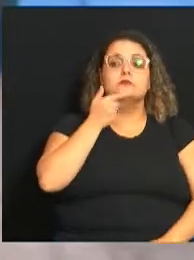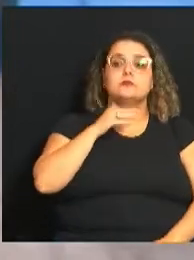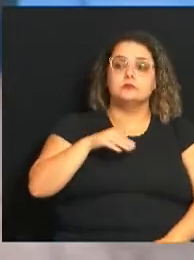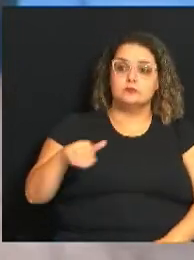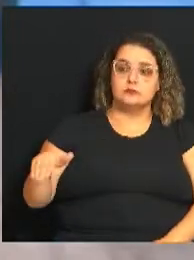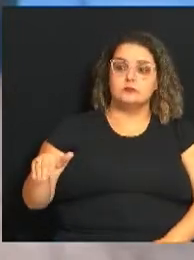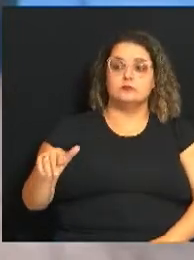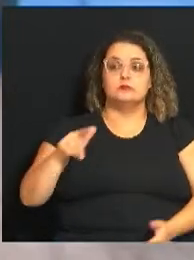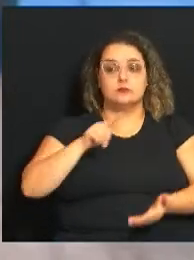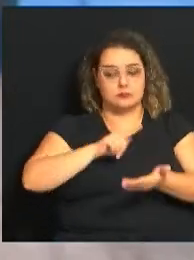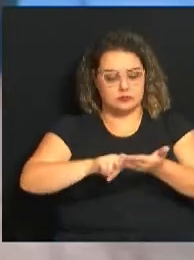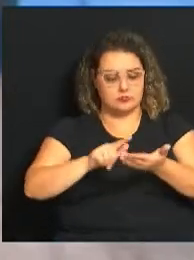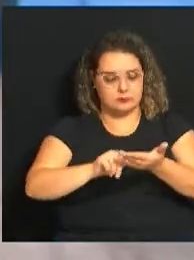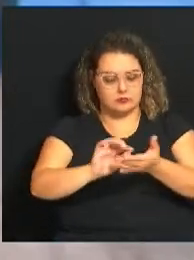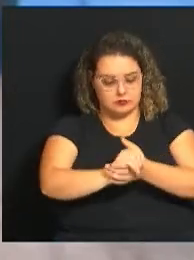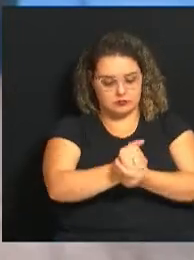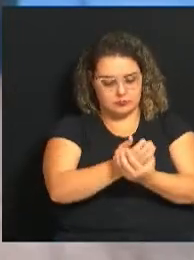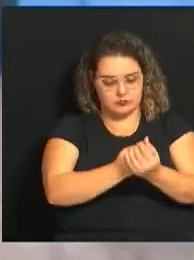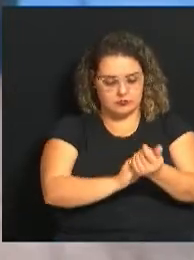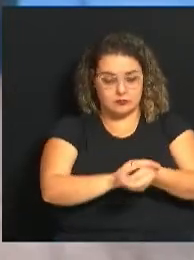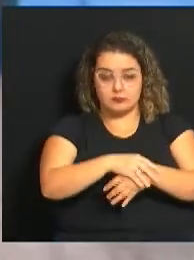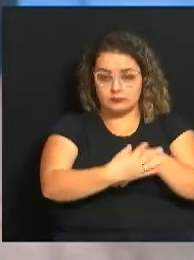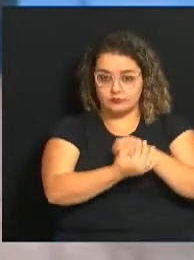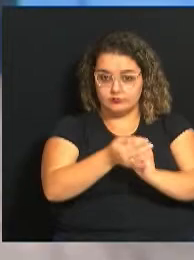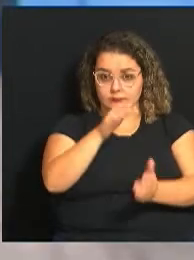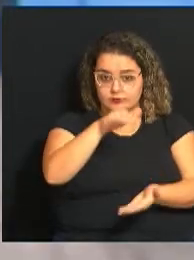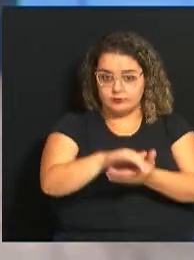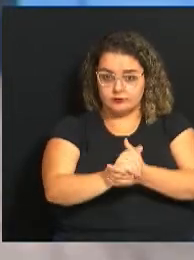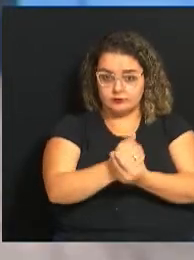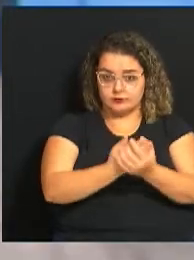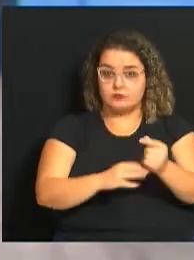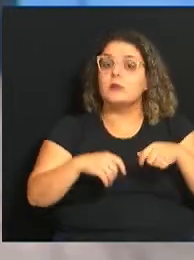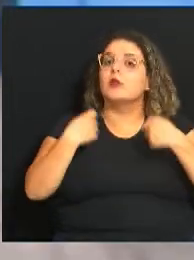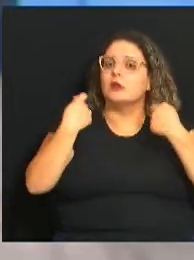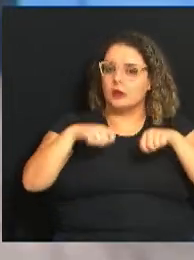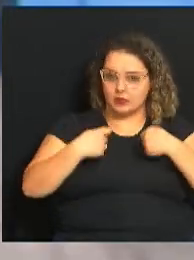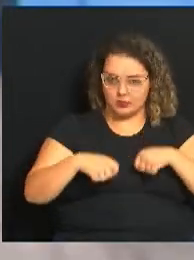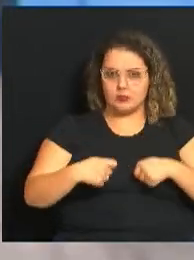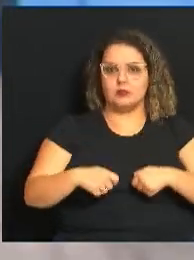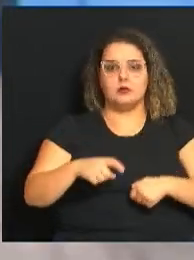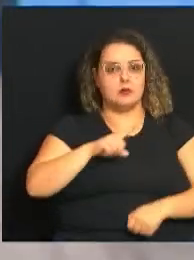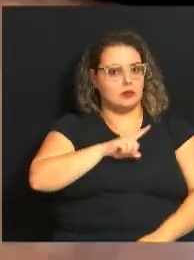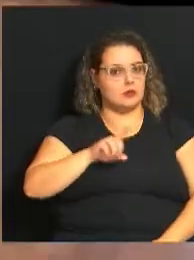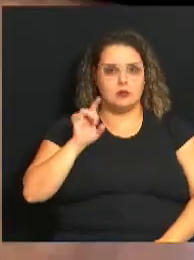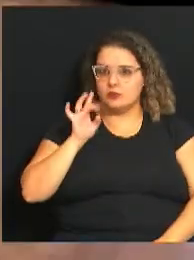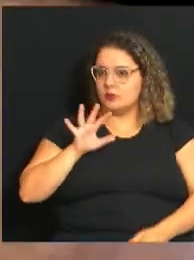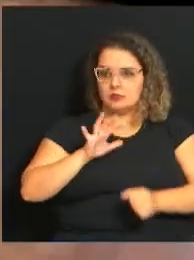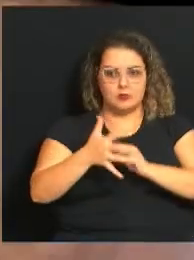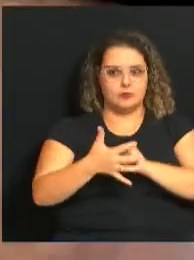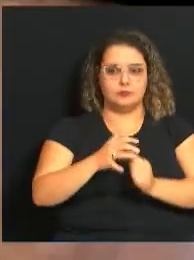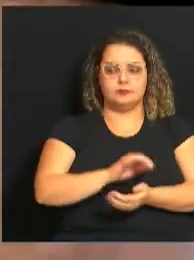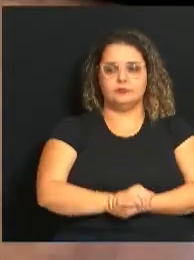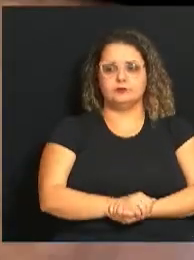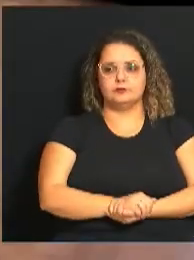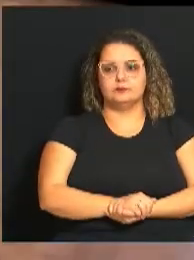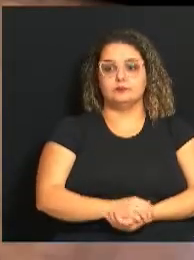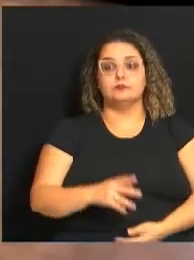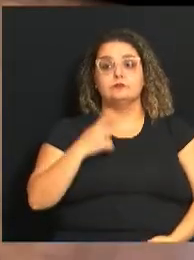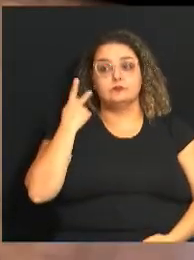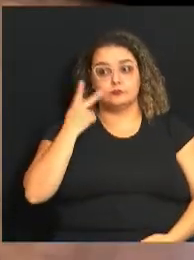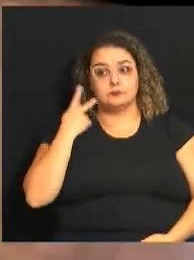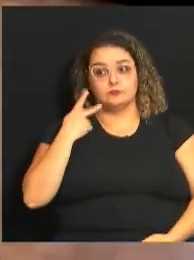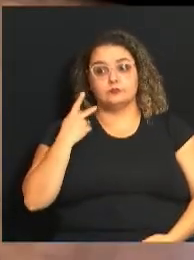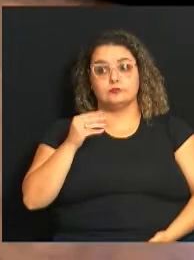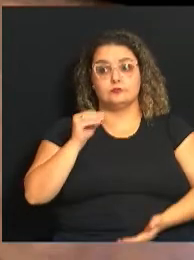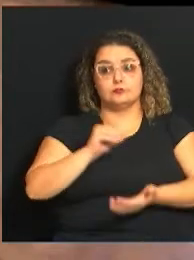limpar as mãos com álcool gel ainda é um hábito necessário, não só pelo coronavírus. Segundo o vereador, a falta